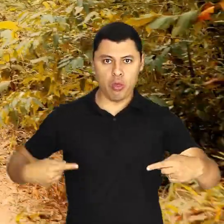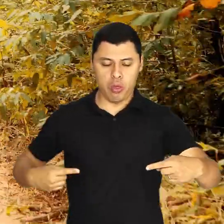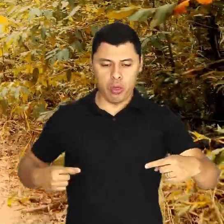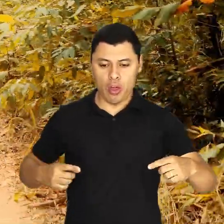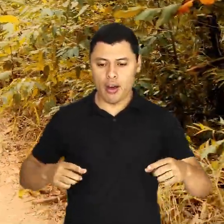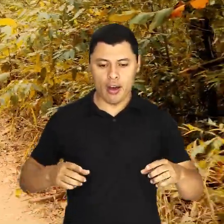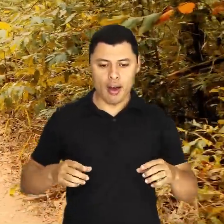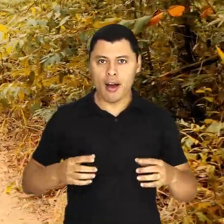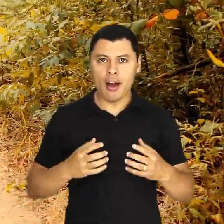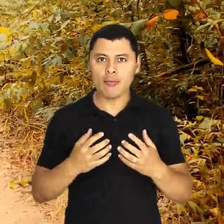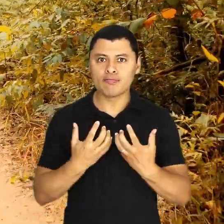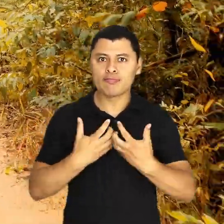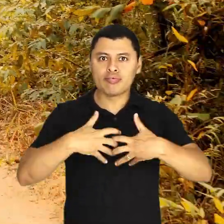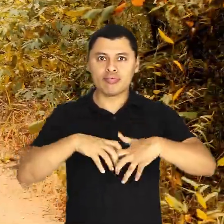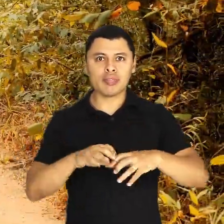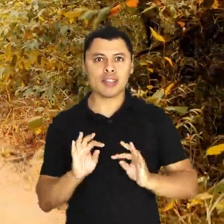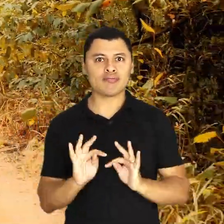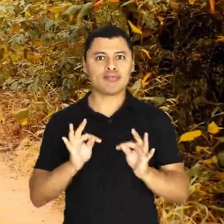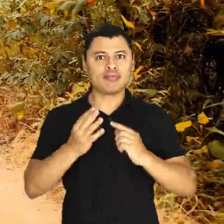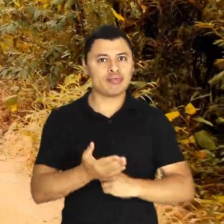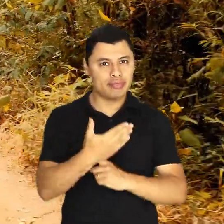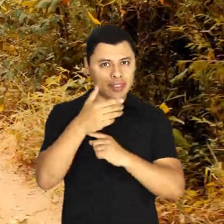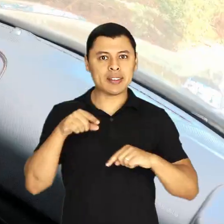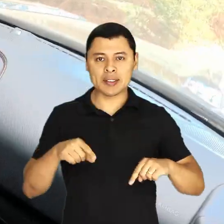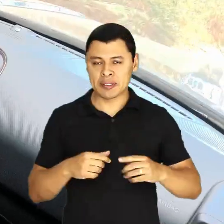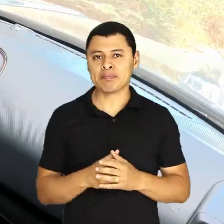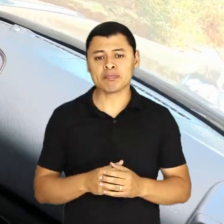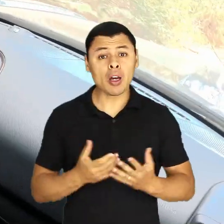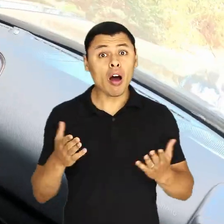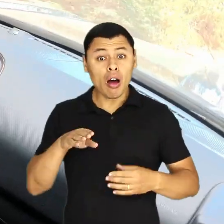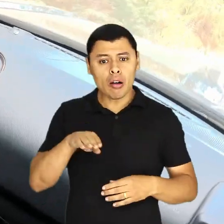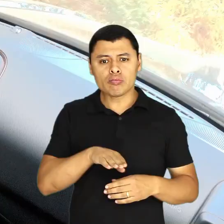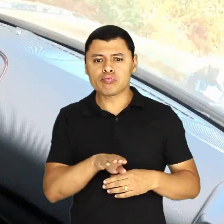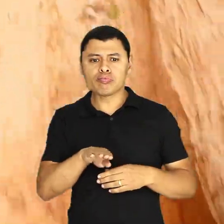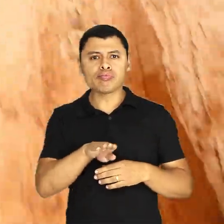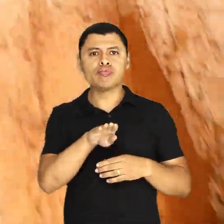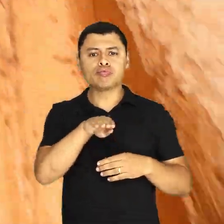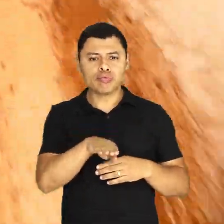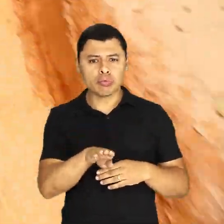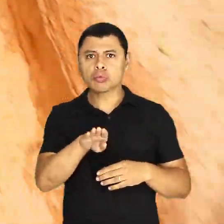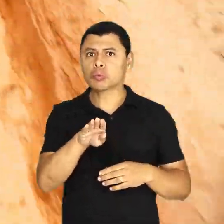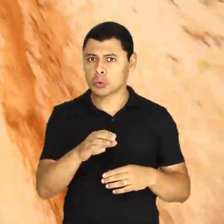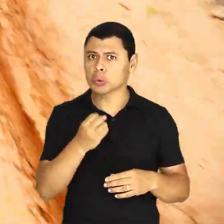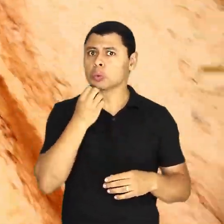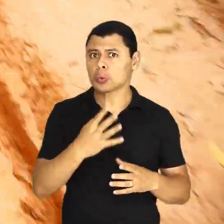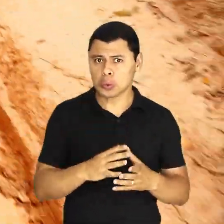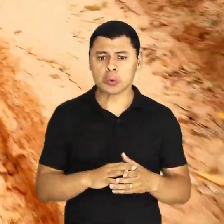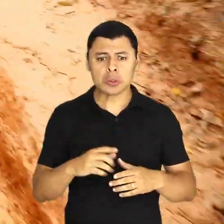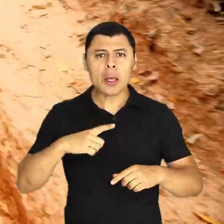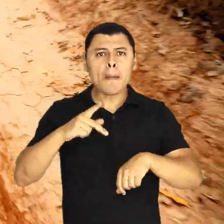ângulo respeitável aqui. Ele tá indo, vai que vai.